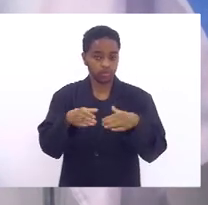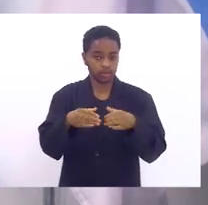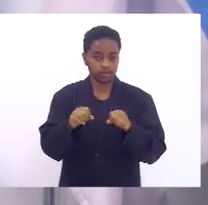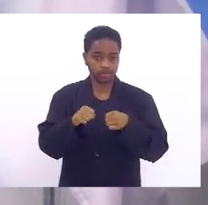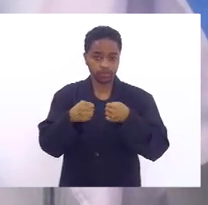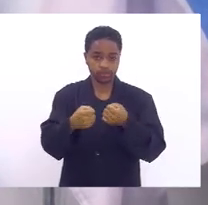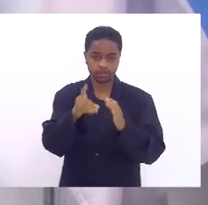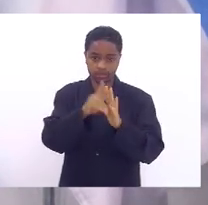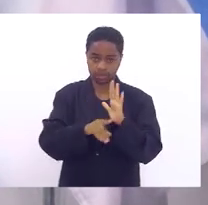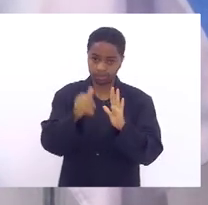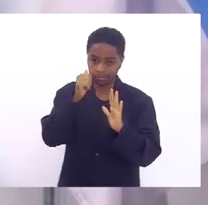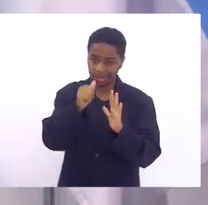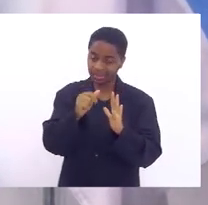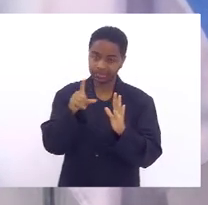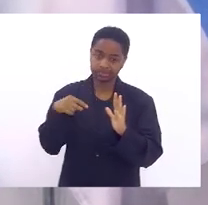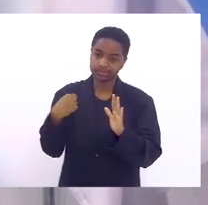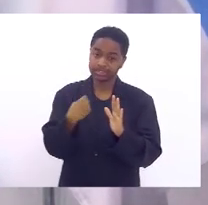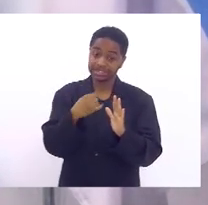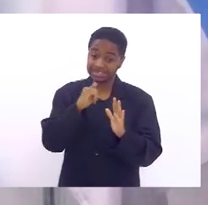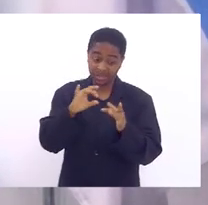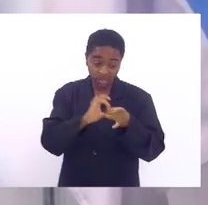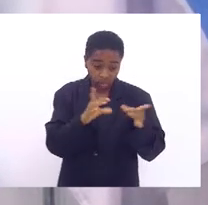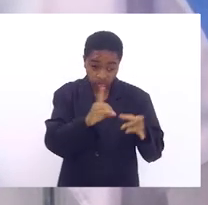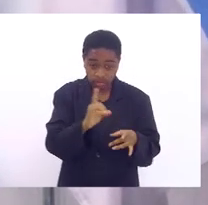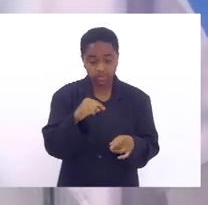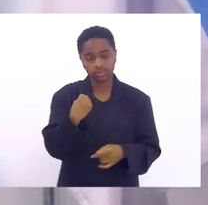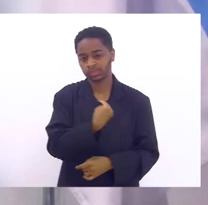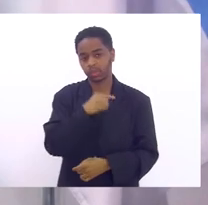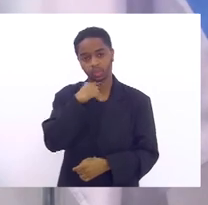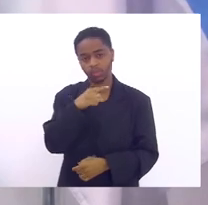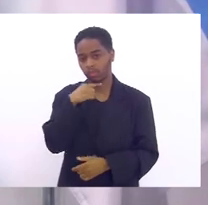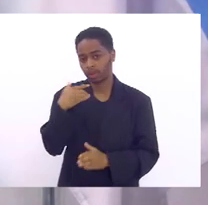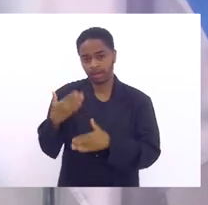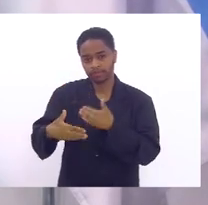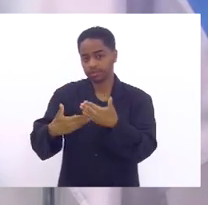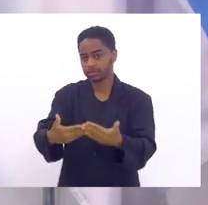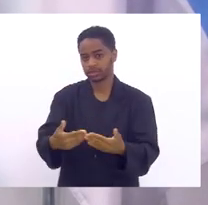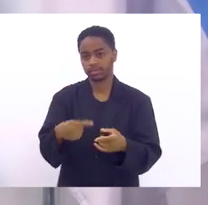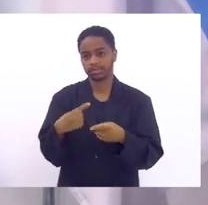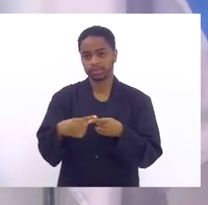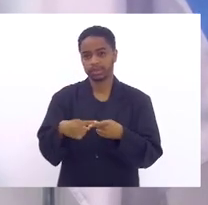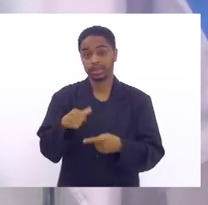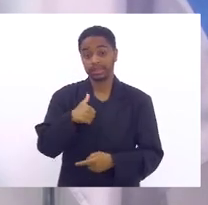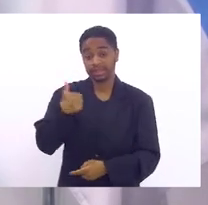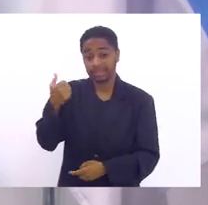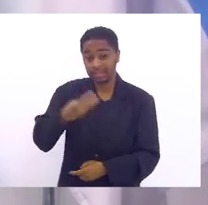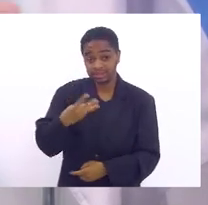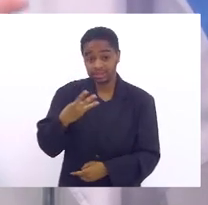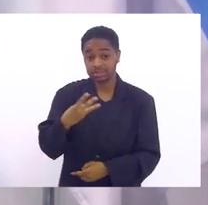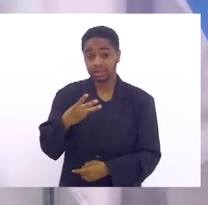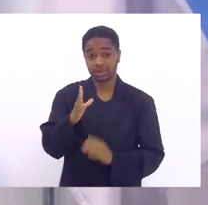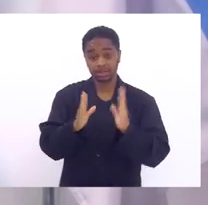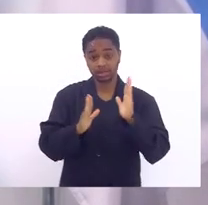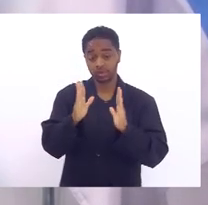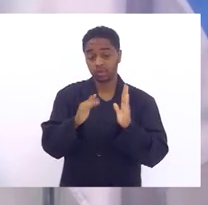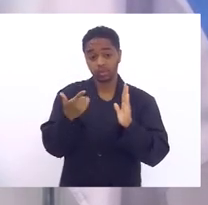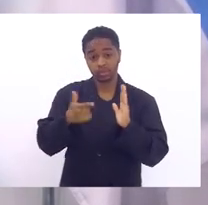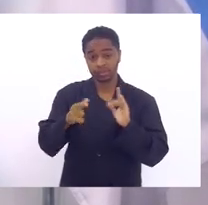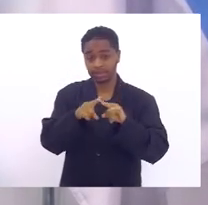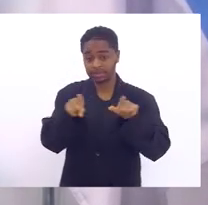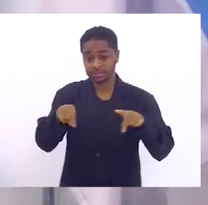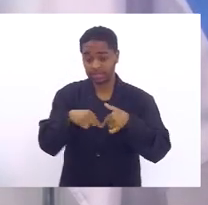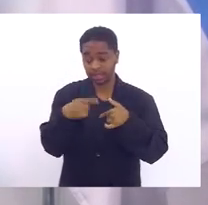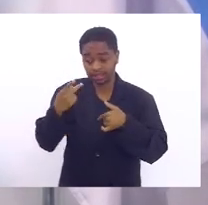mulher dificilmente avançamos eh dada 13ª legislatura sem uma sala para as mulheres no Rio de